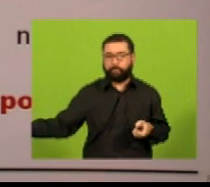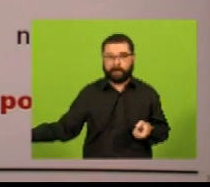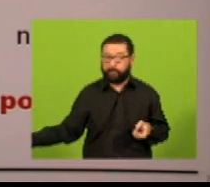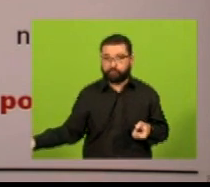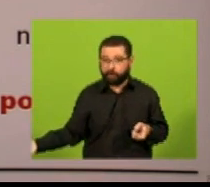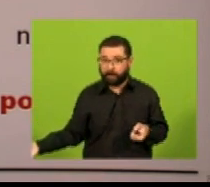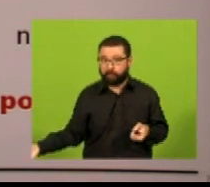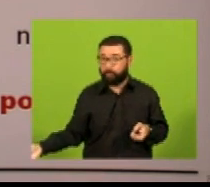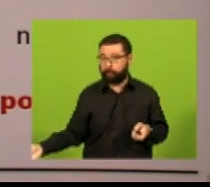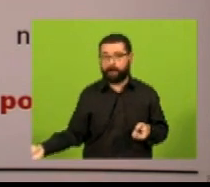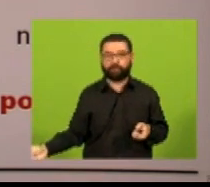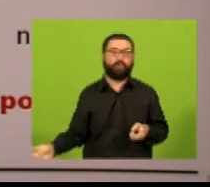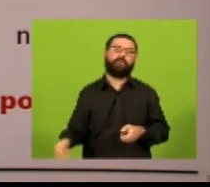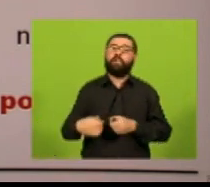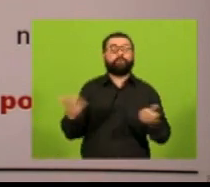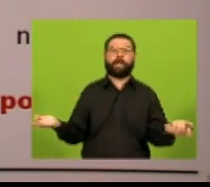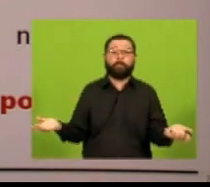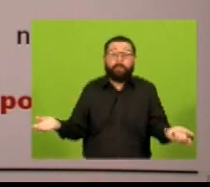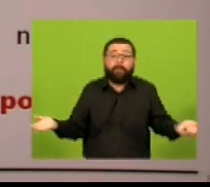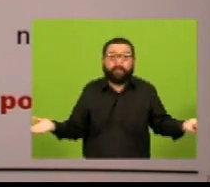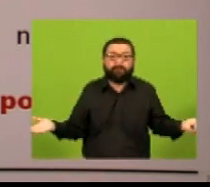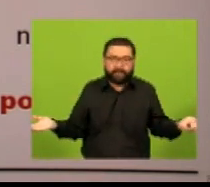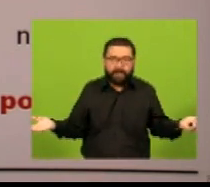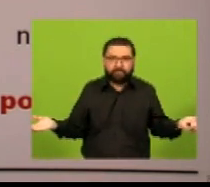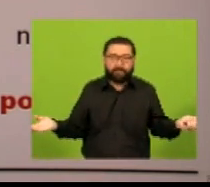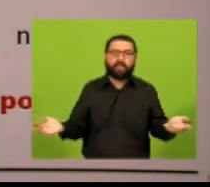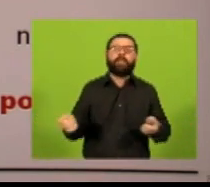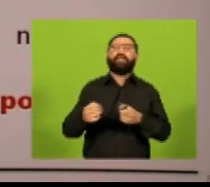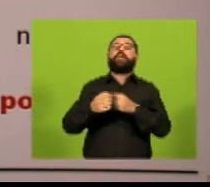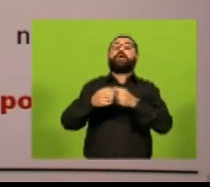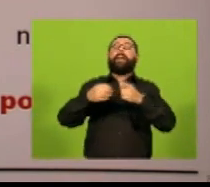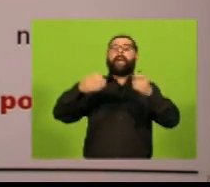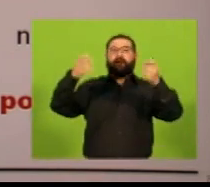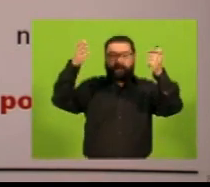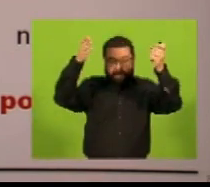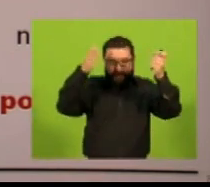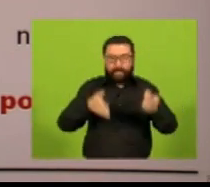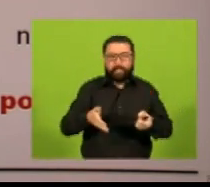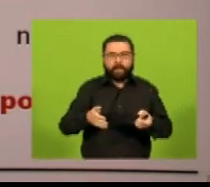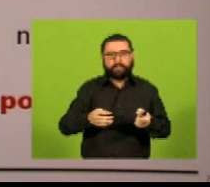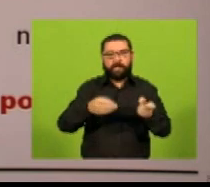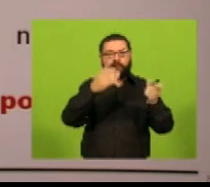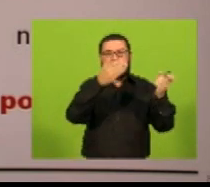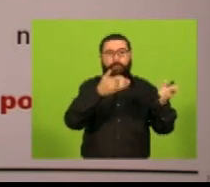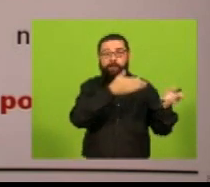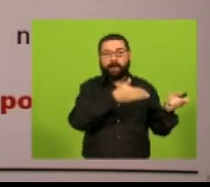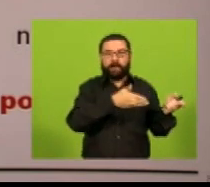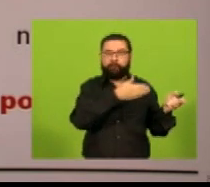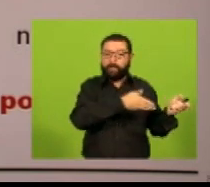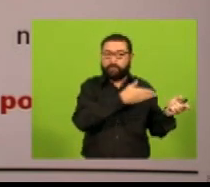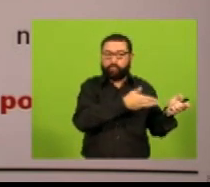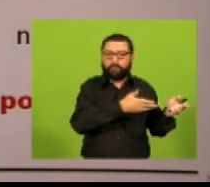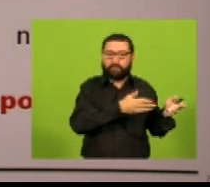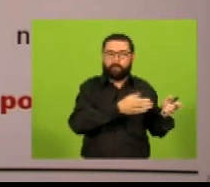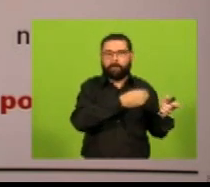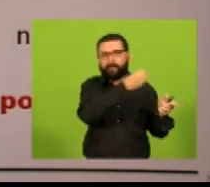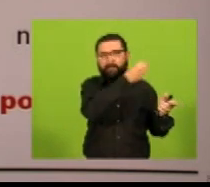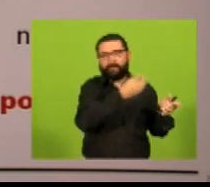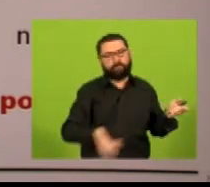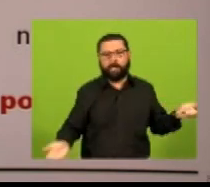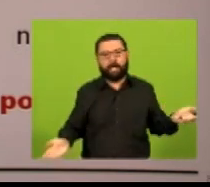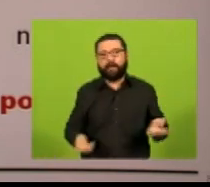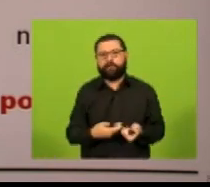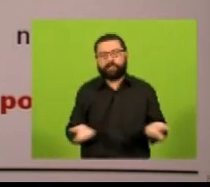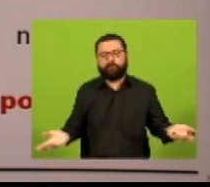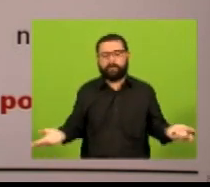for para aplicar no solo, incorporar o solo, não tem problema, né? Ela vai cair ali. Se ela for para aplicar na planta, no contato da planta,